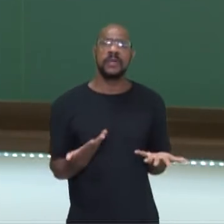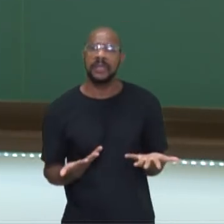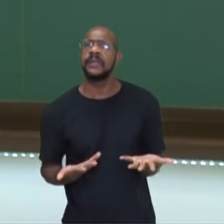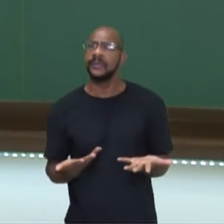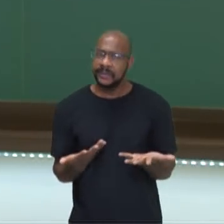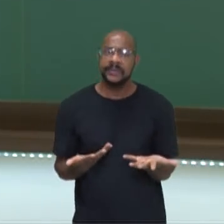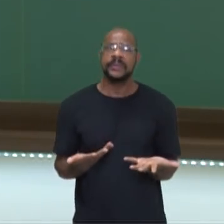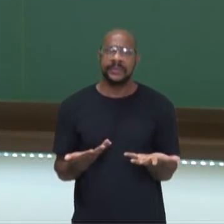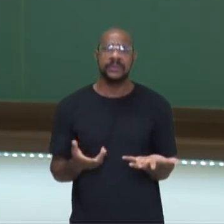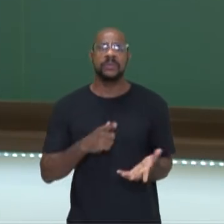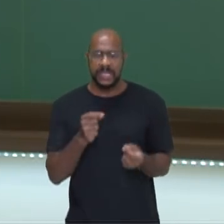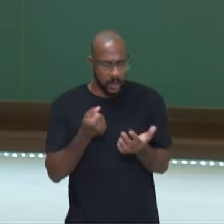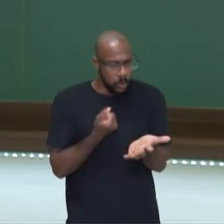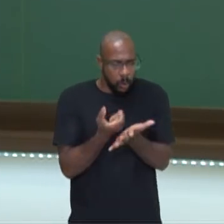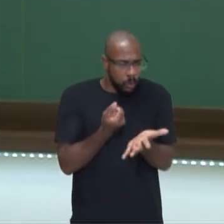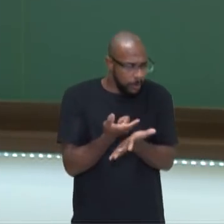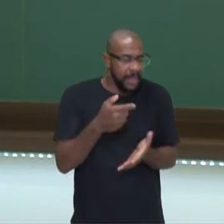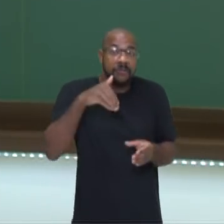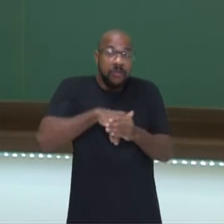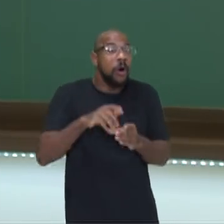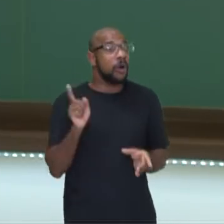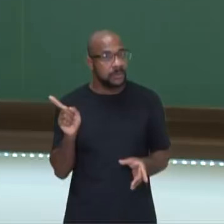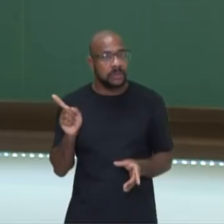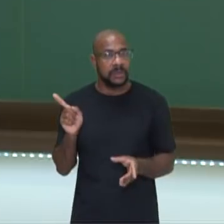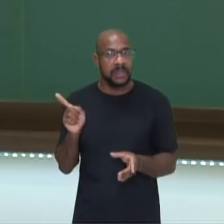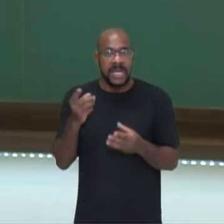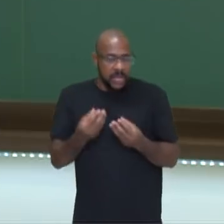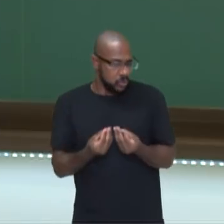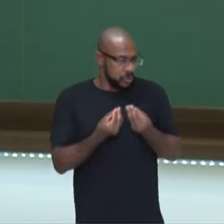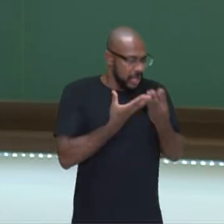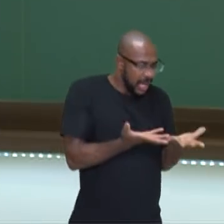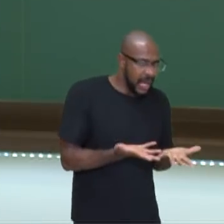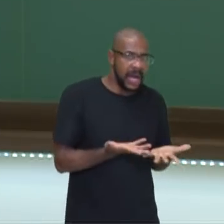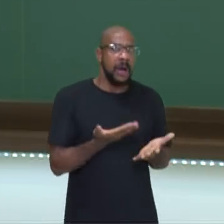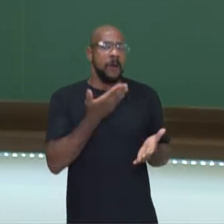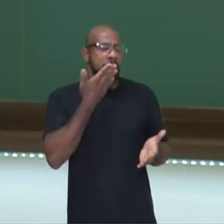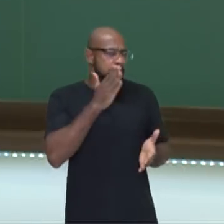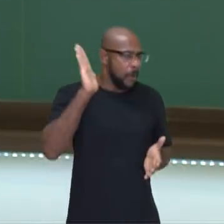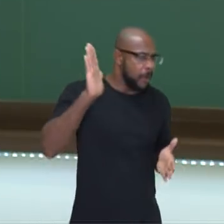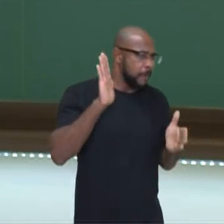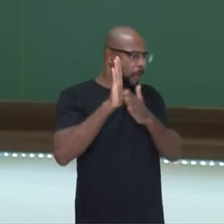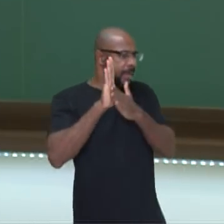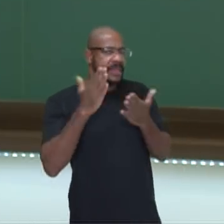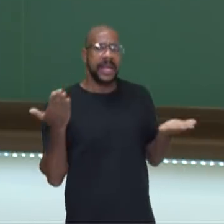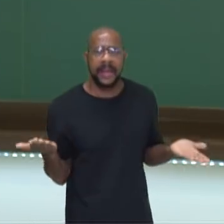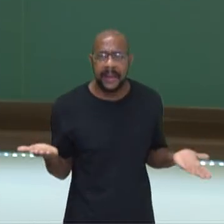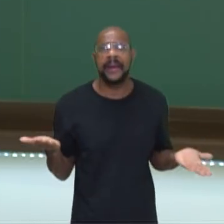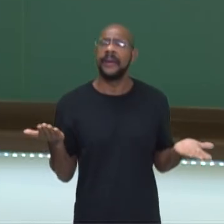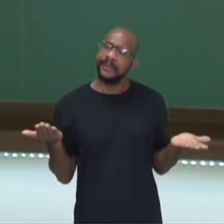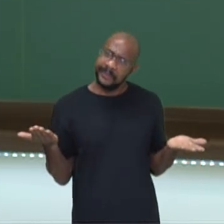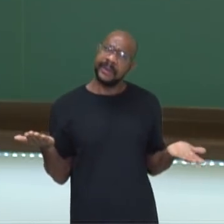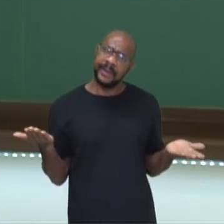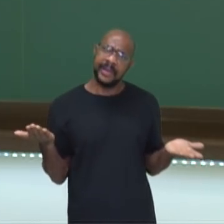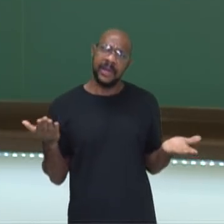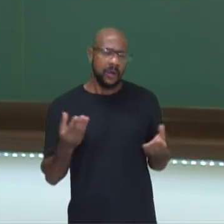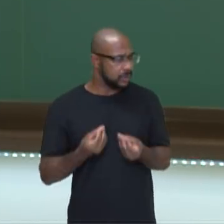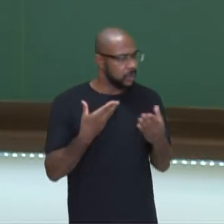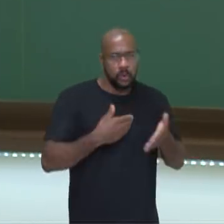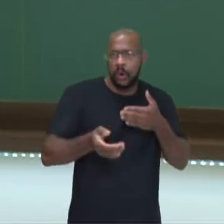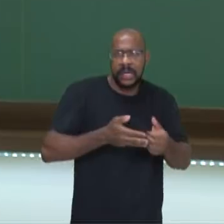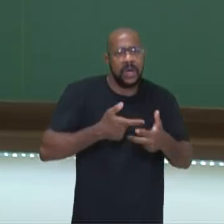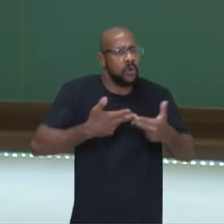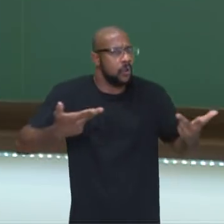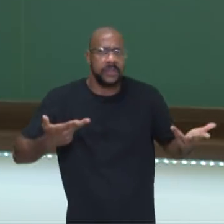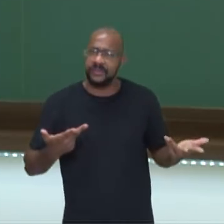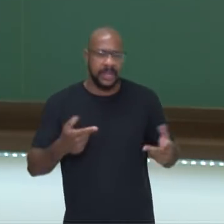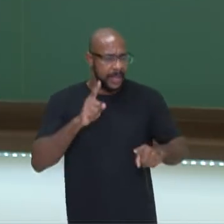você o que é compra de votos, está colocado aqui. Doar, oferecer, prometer ou entregar para o eleitor qualquer bem